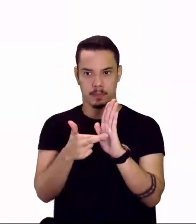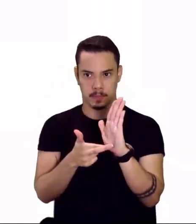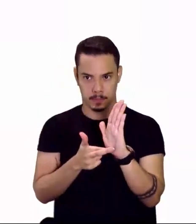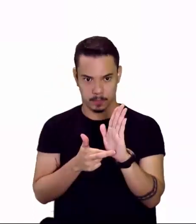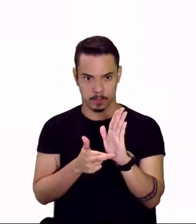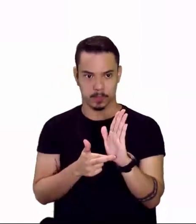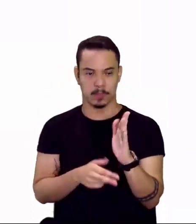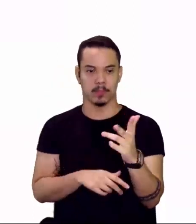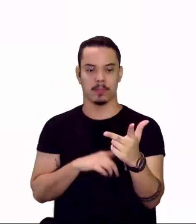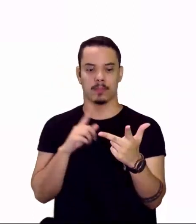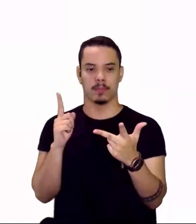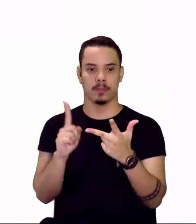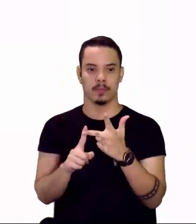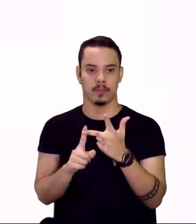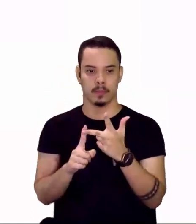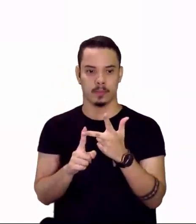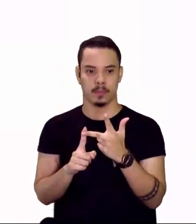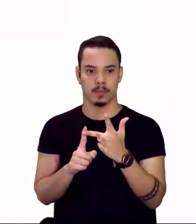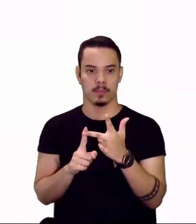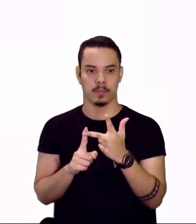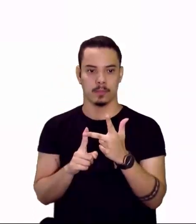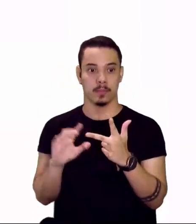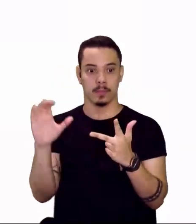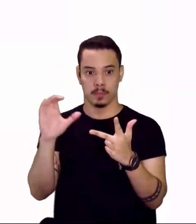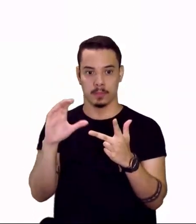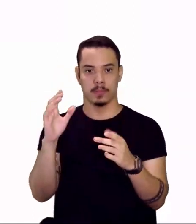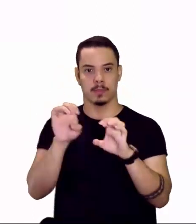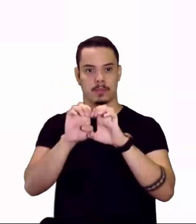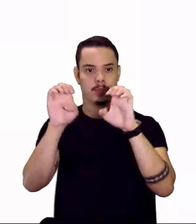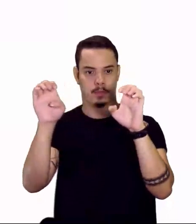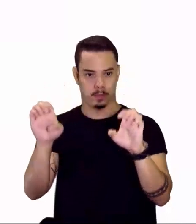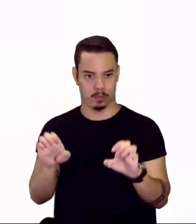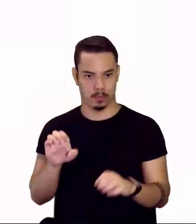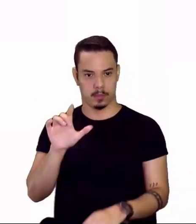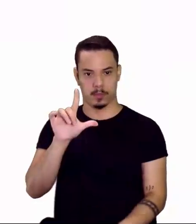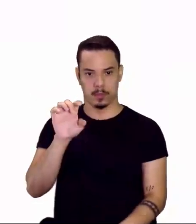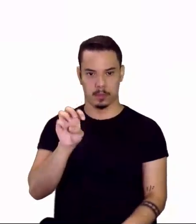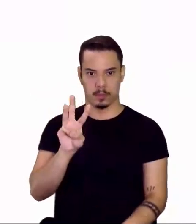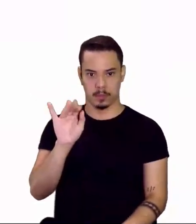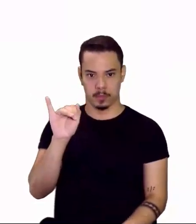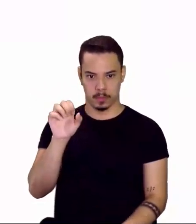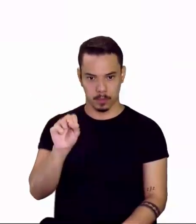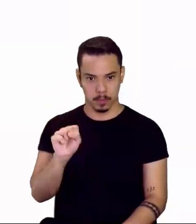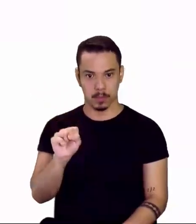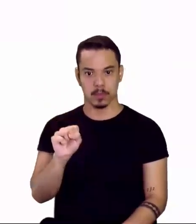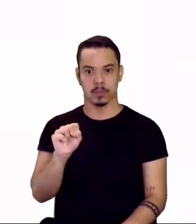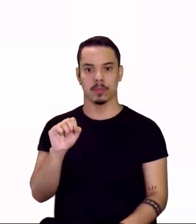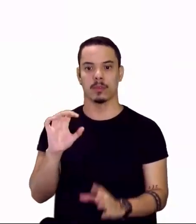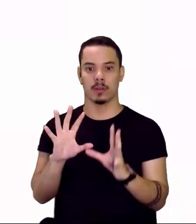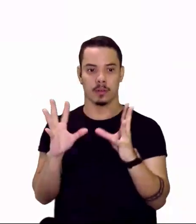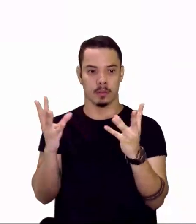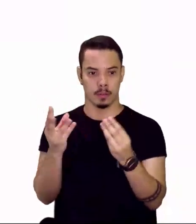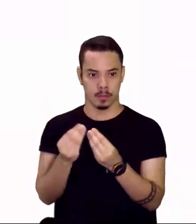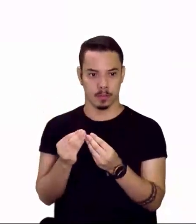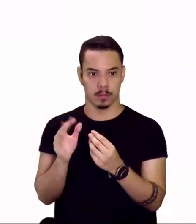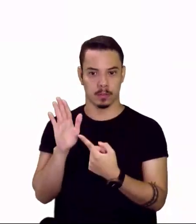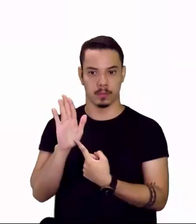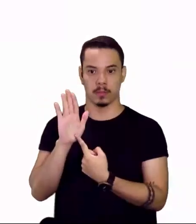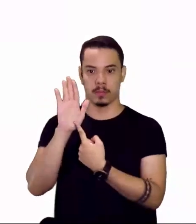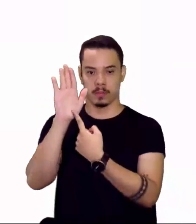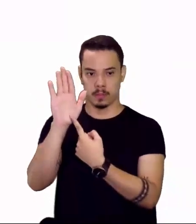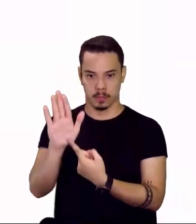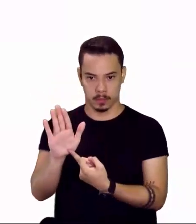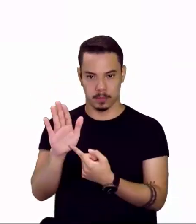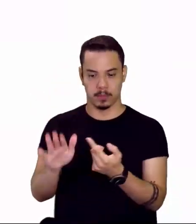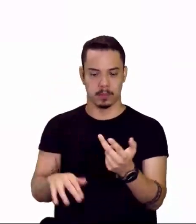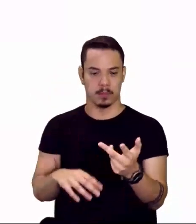Na letra B. Na letra C, a estrutura de Lewis e sua molécula diatômica é essa apresentada. Na letra